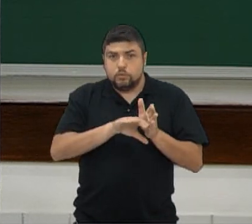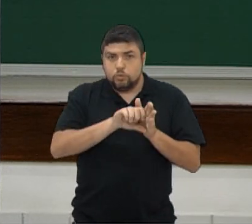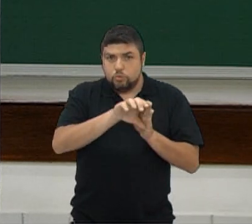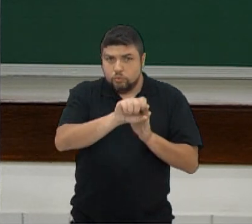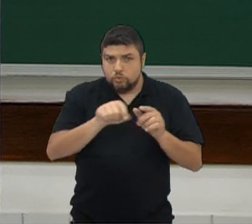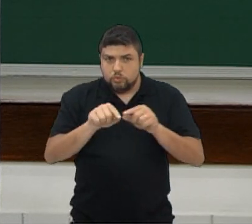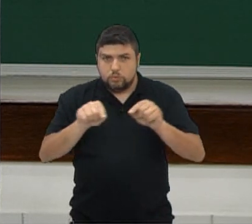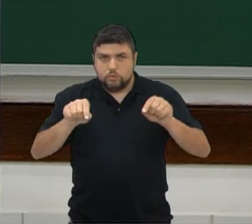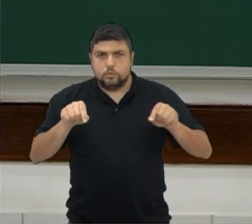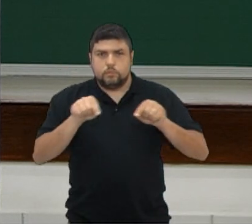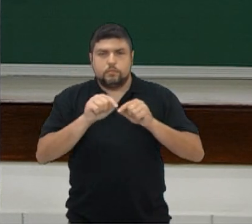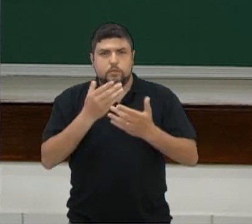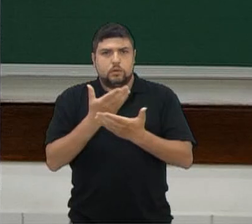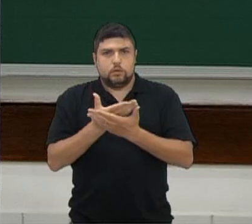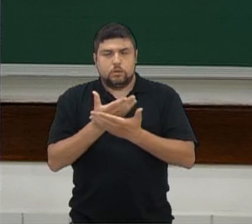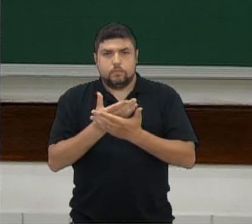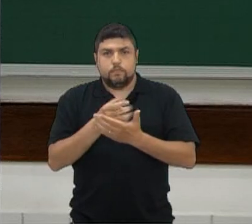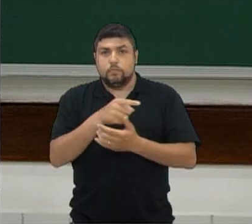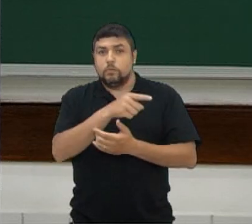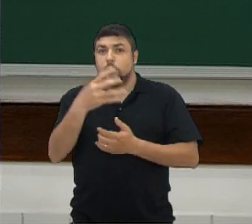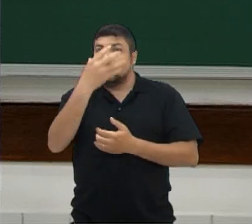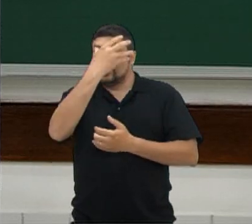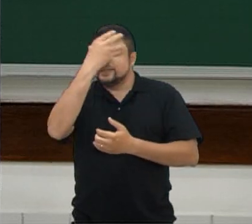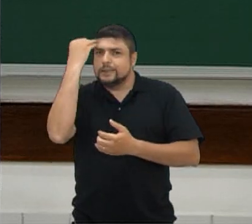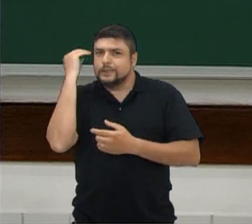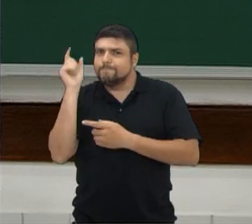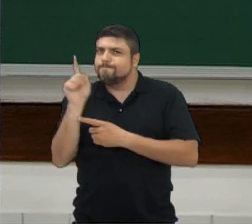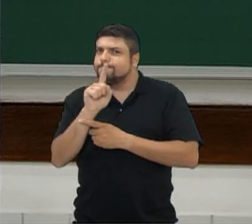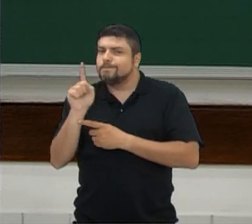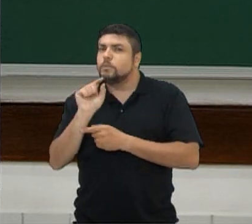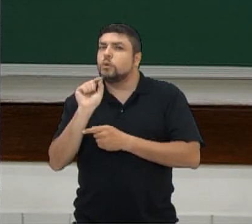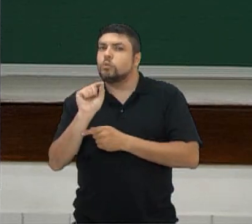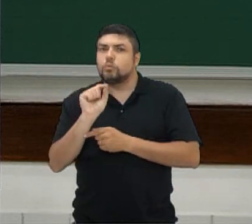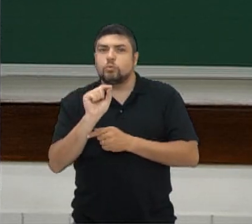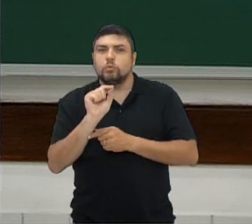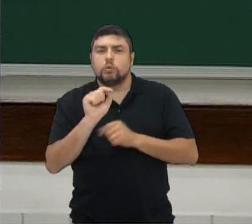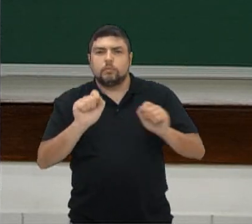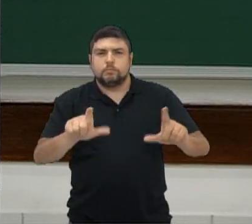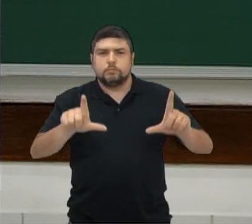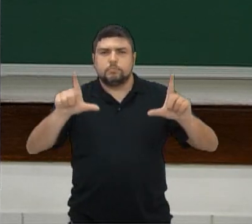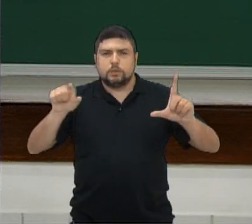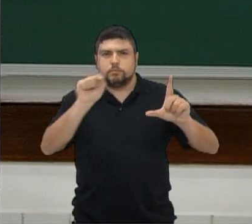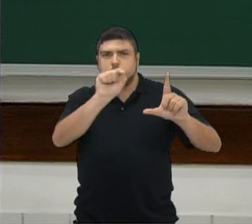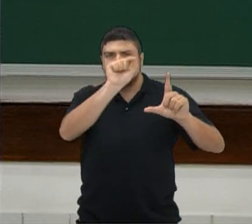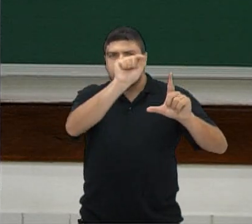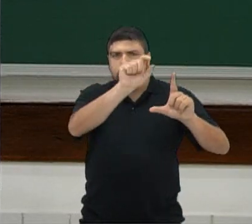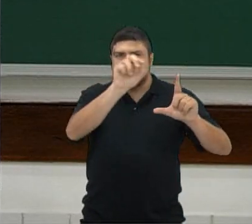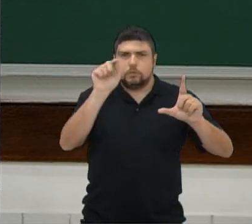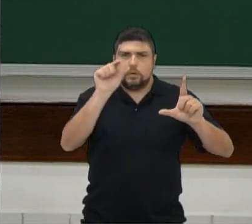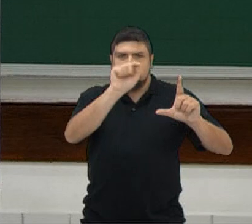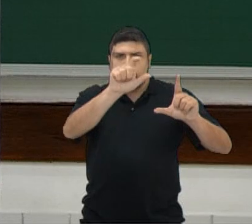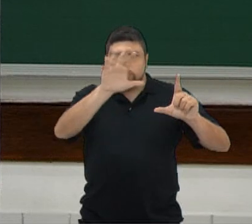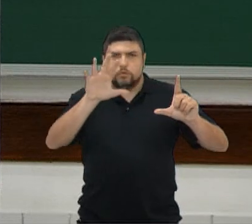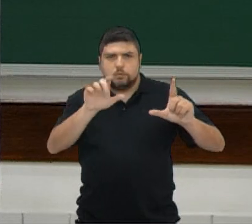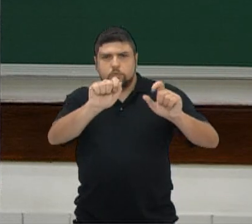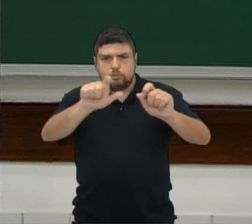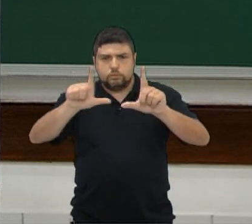Classroom, né? Que não se esqueçam de clicar no link de presença para validar a presença de vocês, né? Lembrando